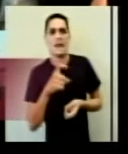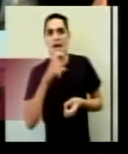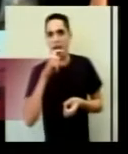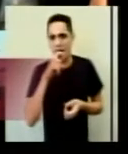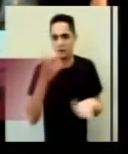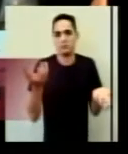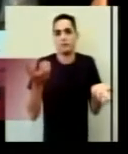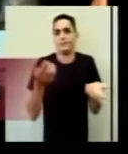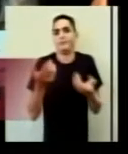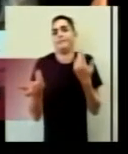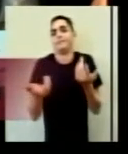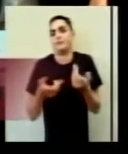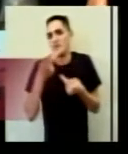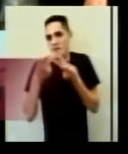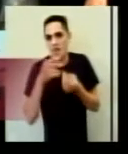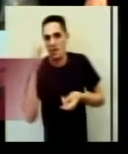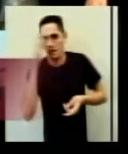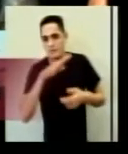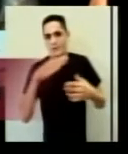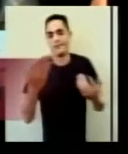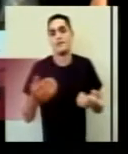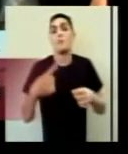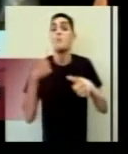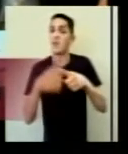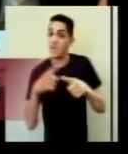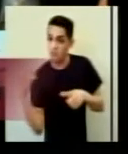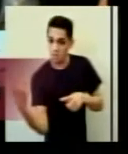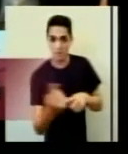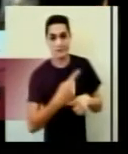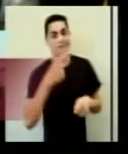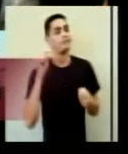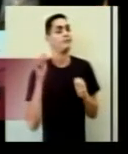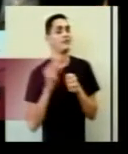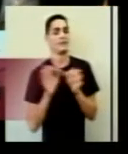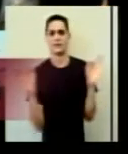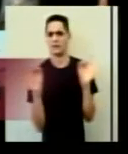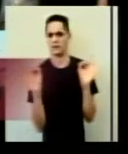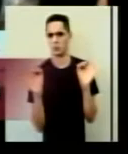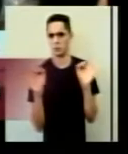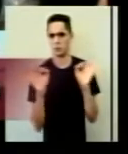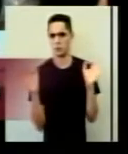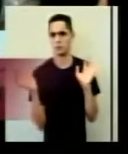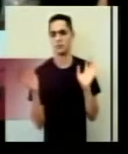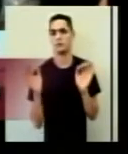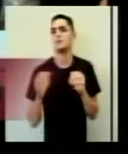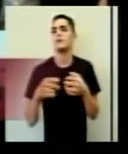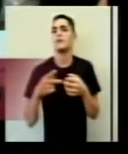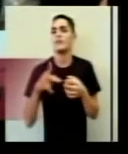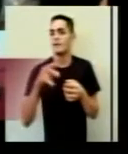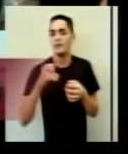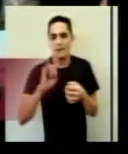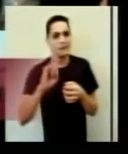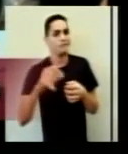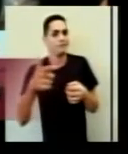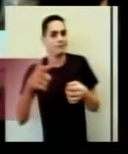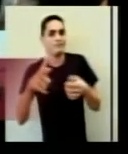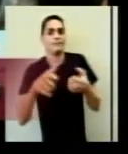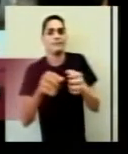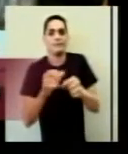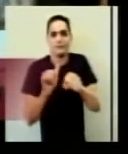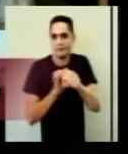O resto é lorota, inveja, é alguma coisa assim. Porque nós